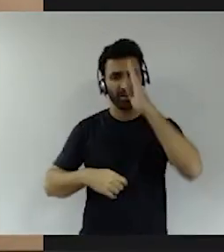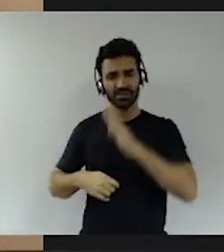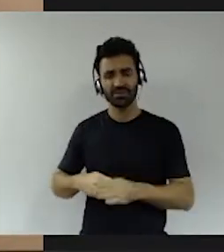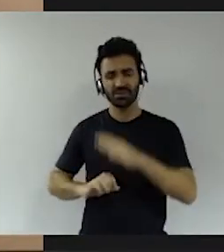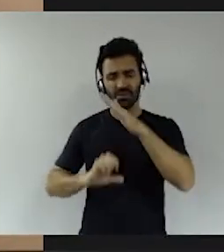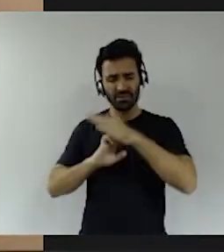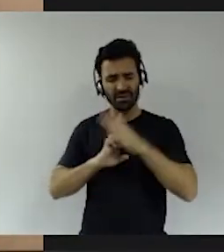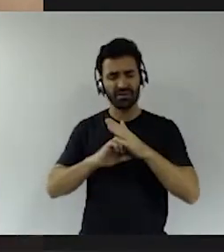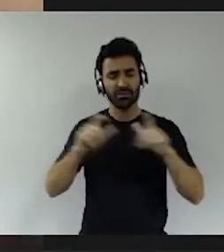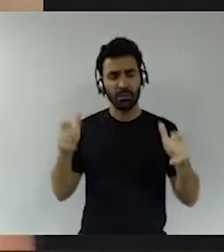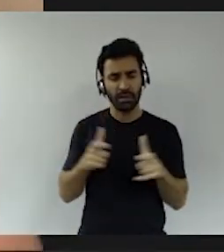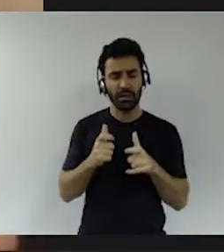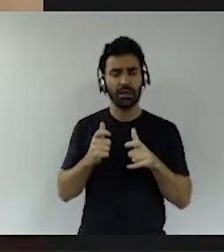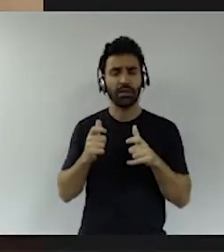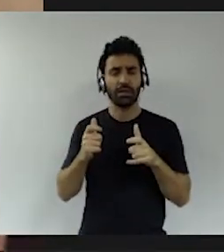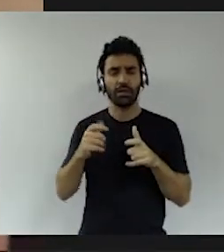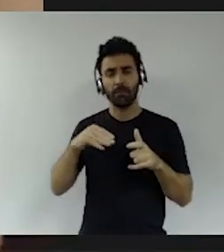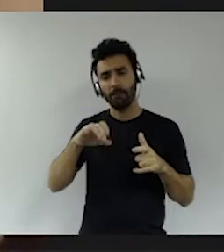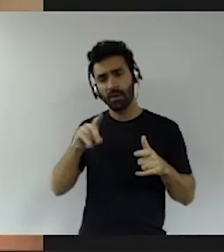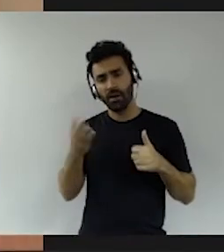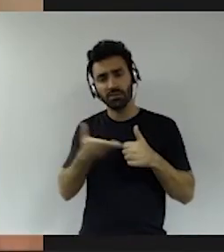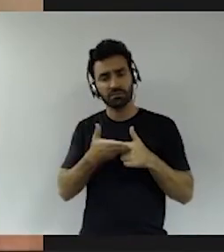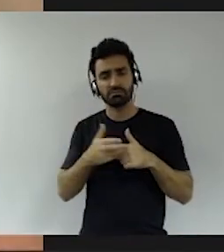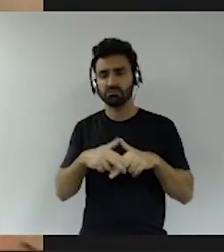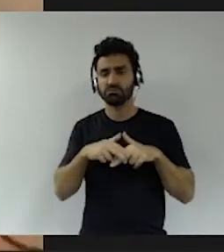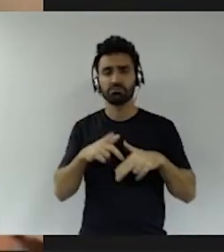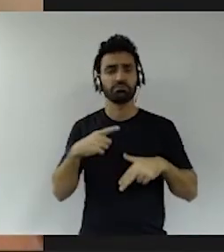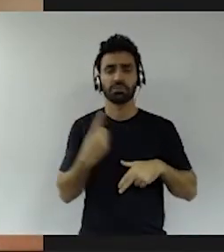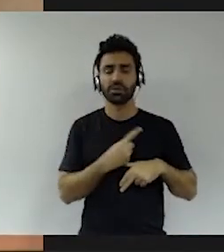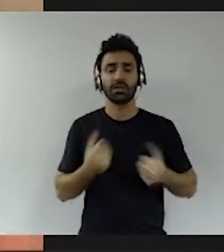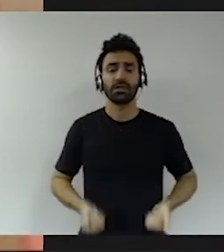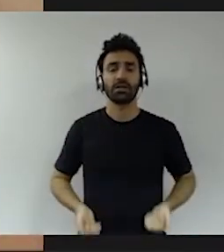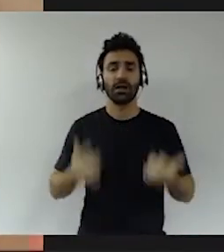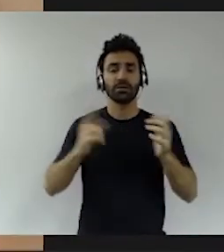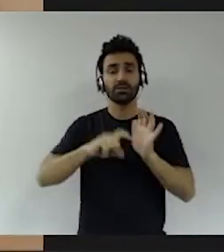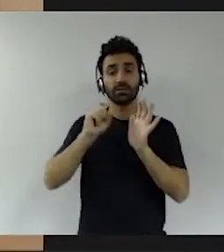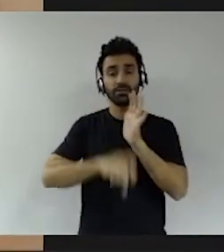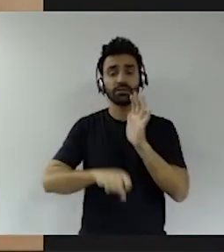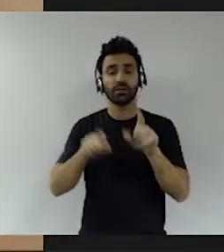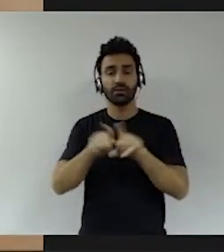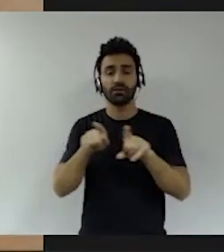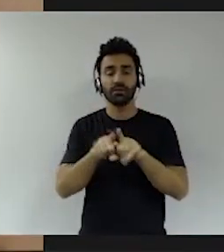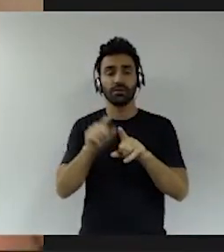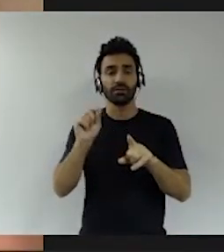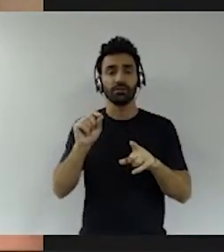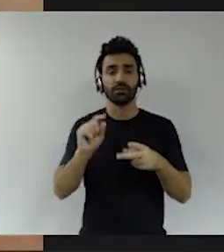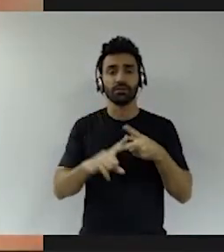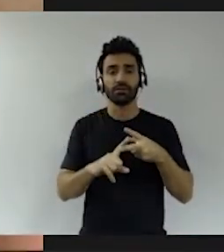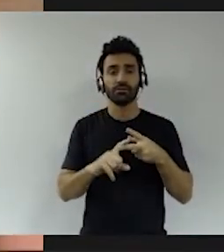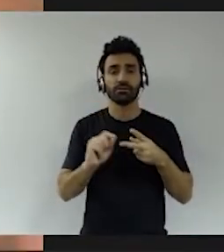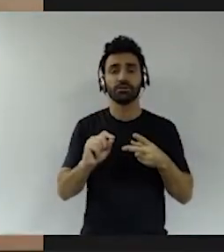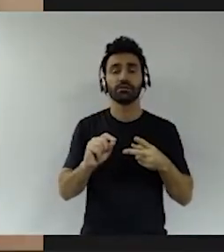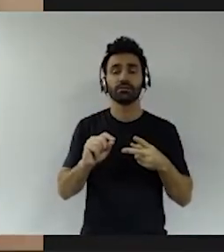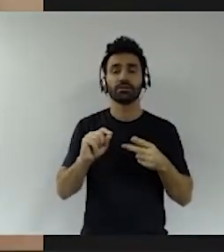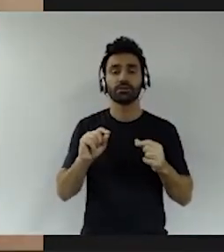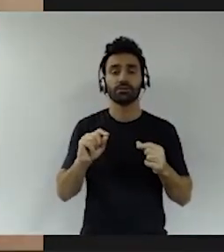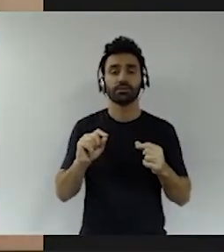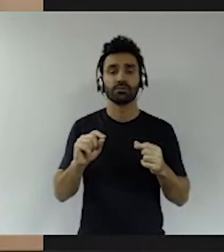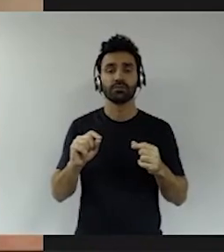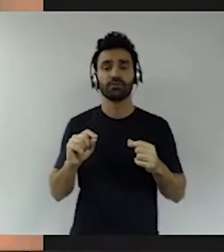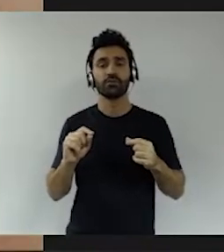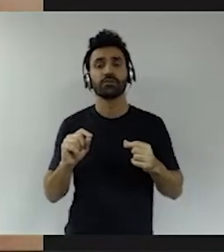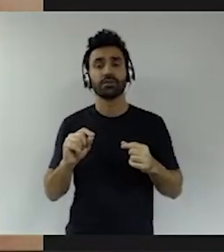médios empresários, quando, na realidade, nós temos um gasto tributário, uma renúncia fiscal na ordem de 350,